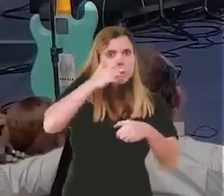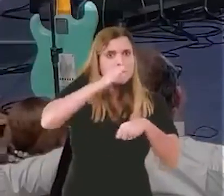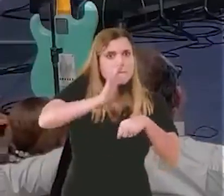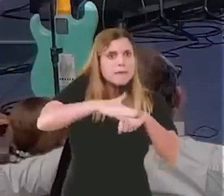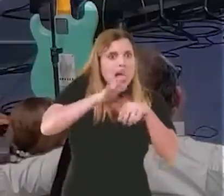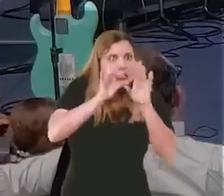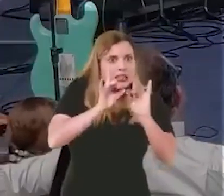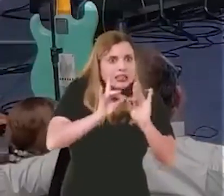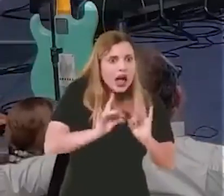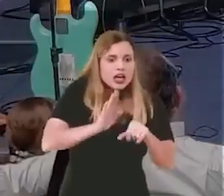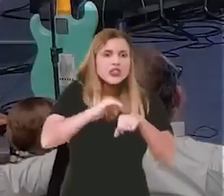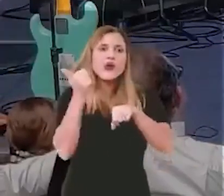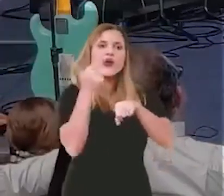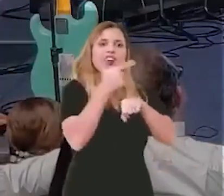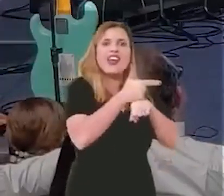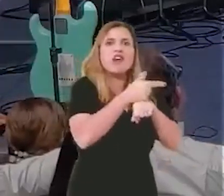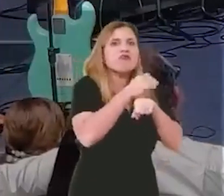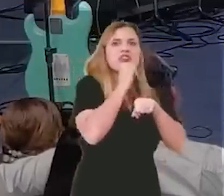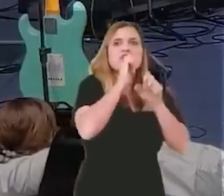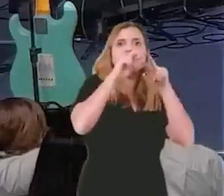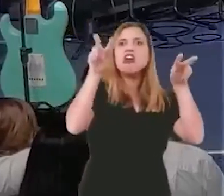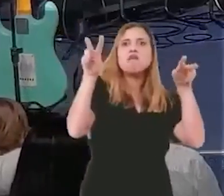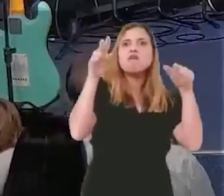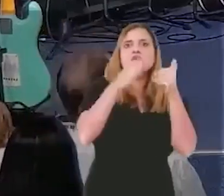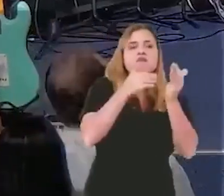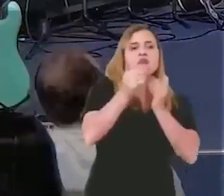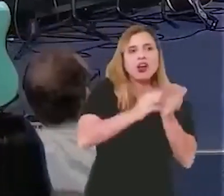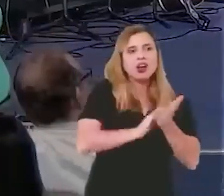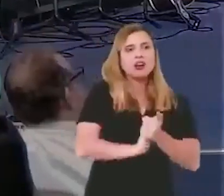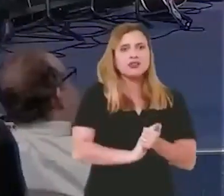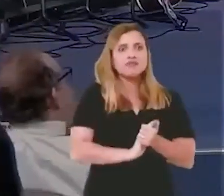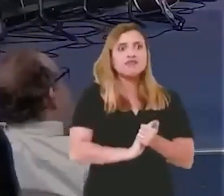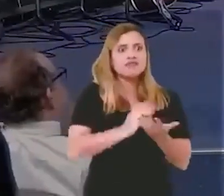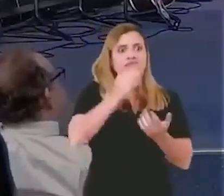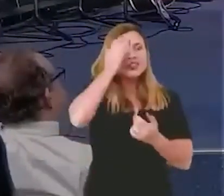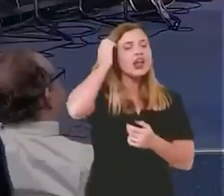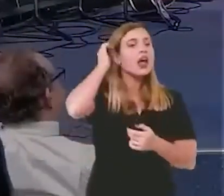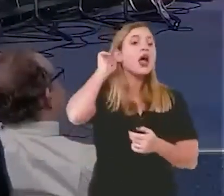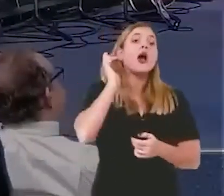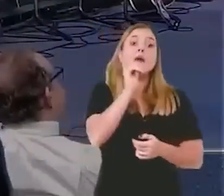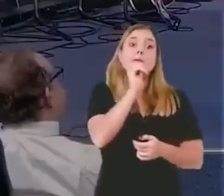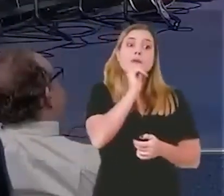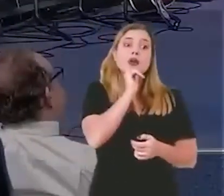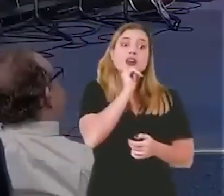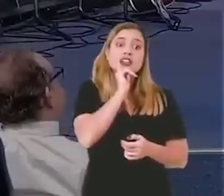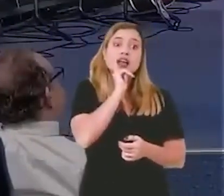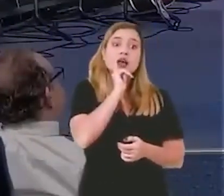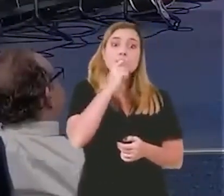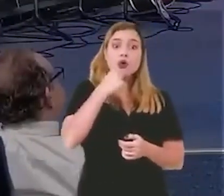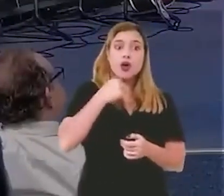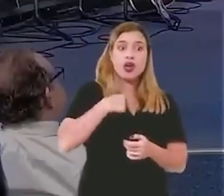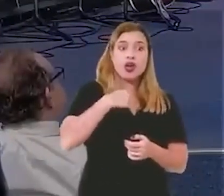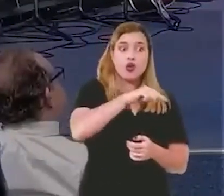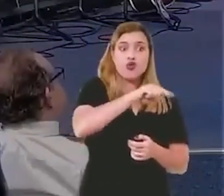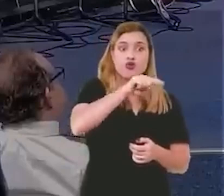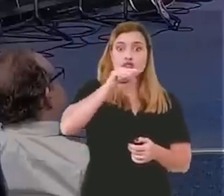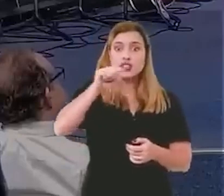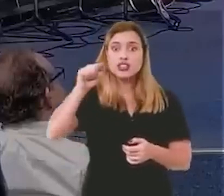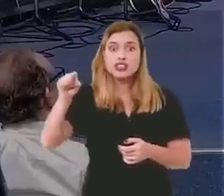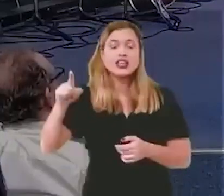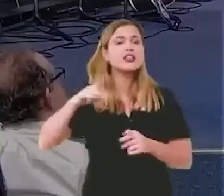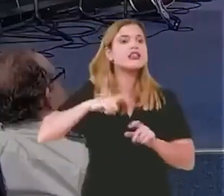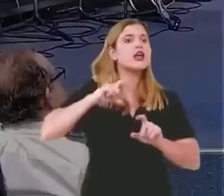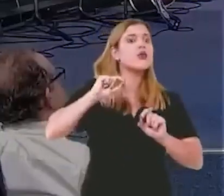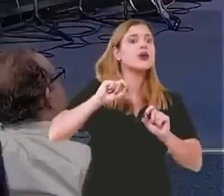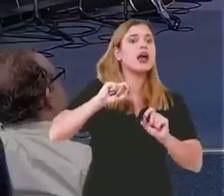maiores autoridades em oftalmologia no mundo, diz que você e eu temos em torno de 10 milhões de fios duros encapados em